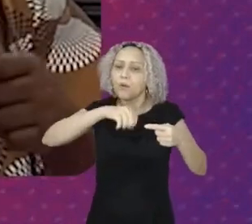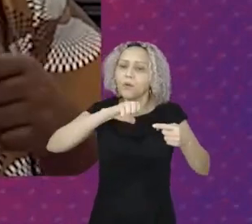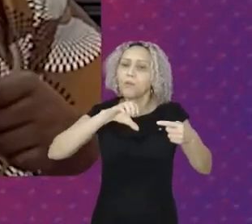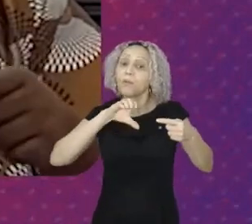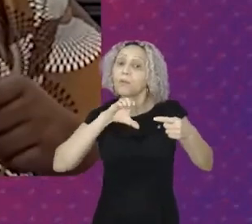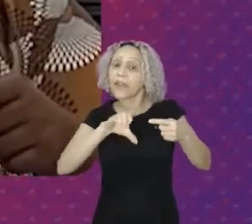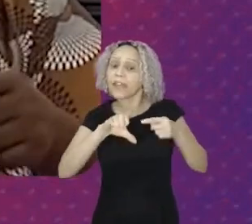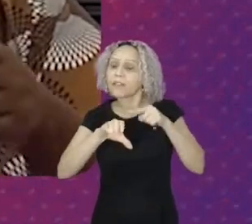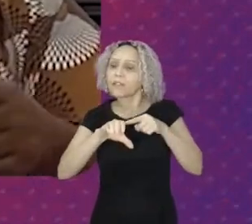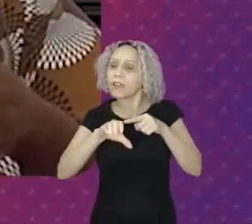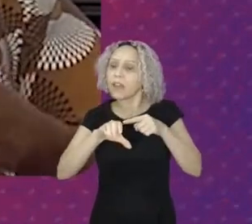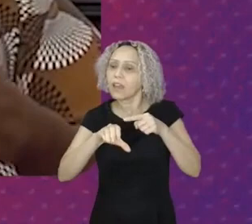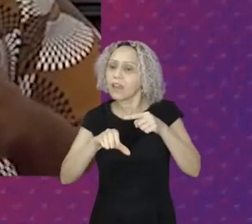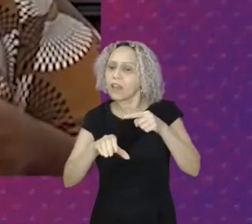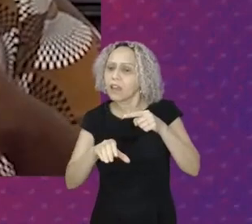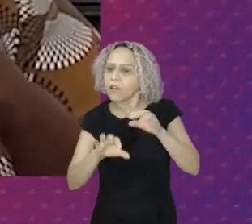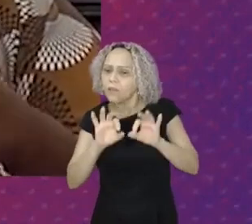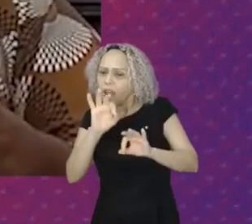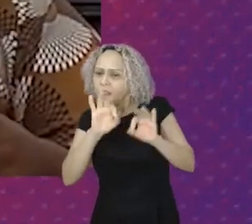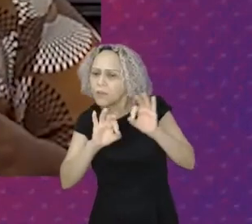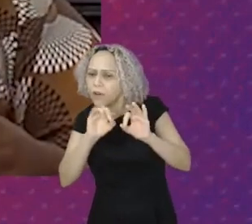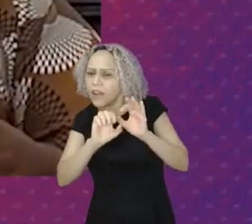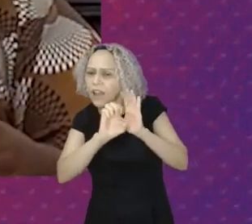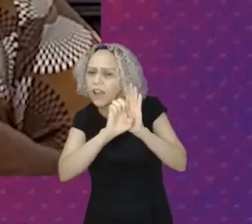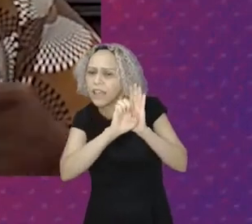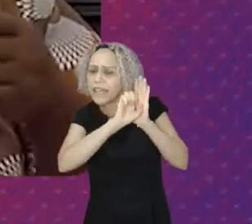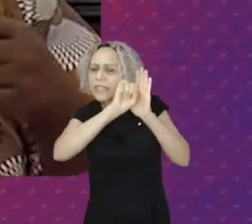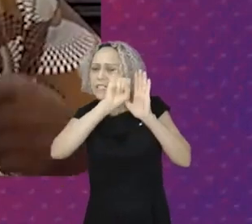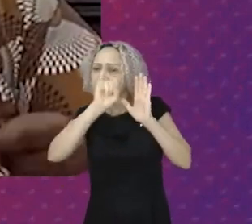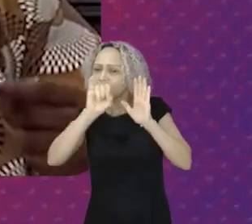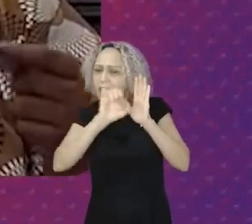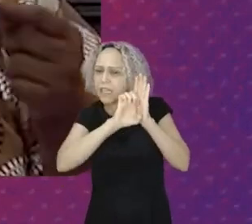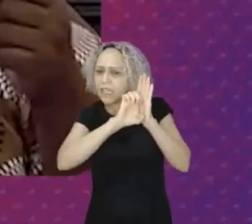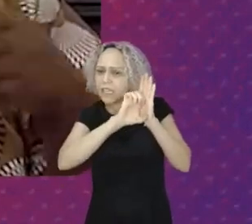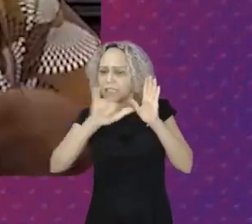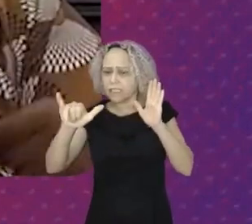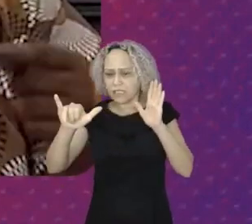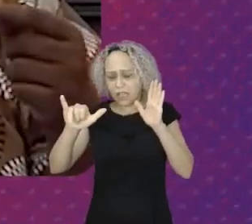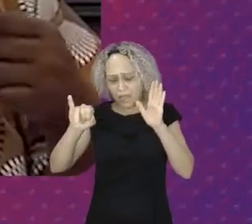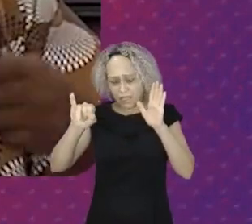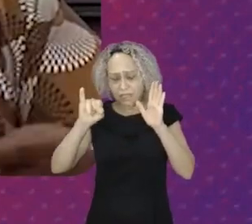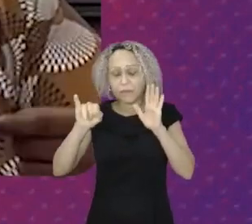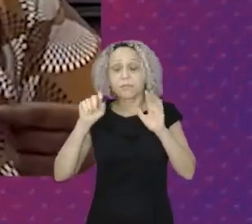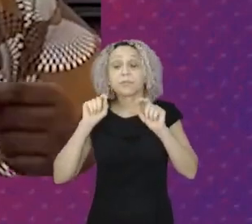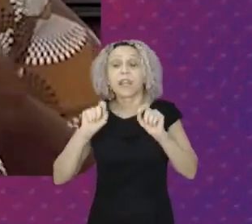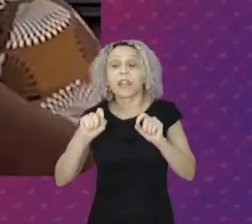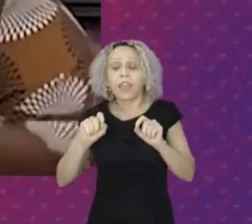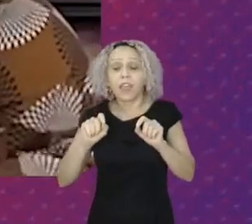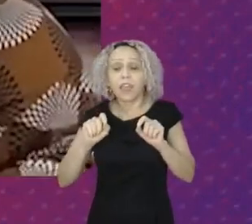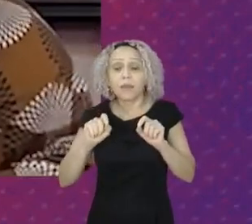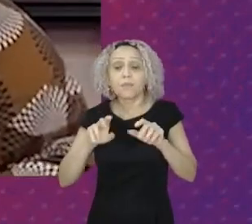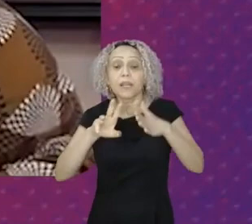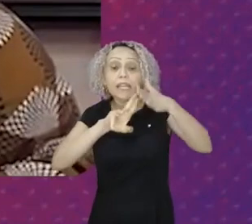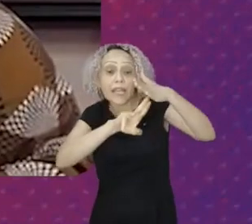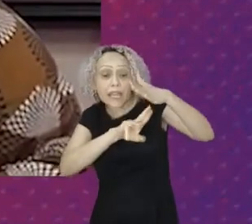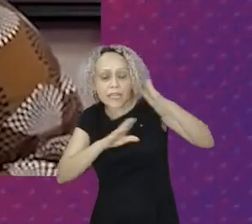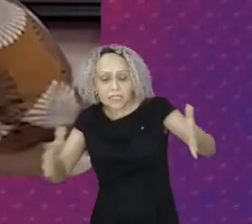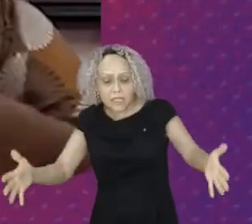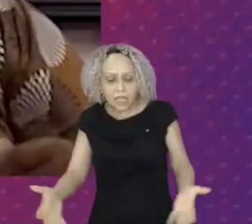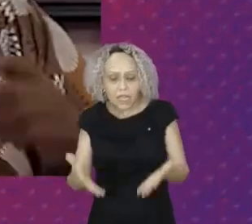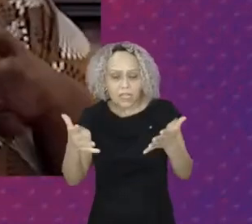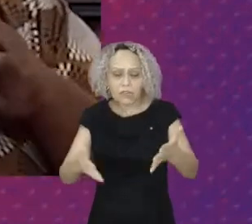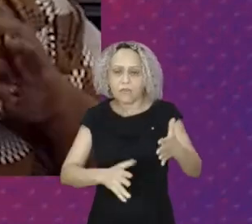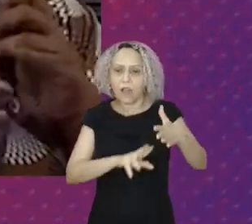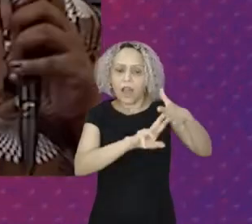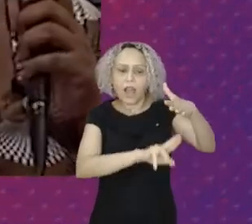as universidades a instituir os núcleos de estudos afro-brasileiros e indígenas.